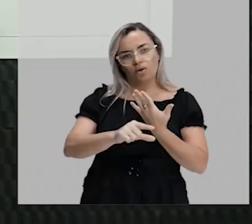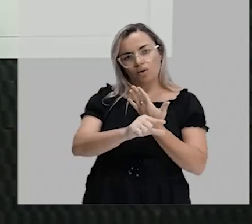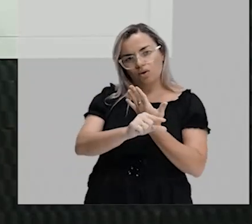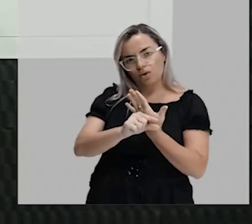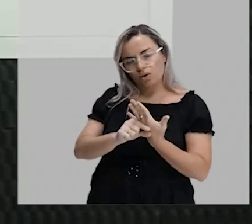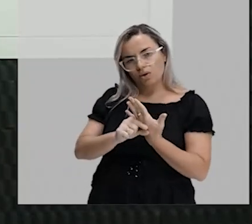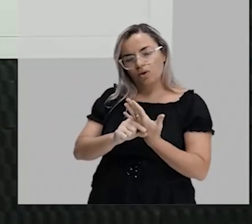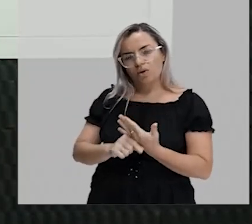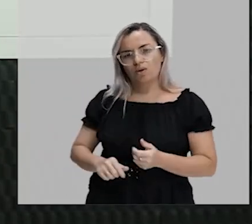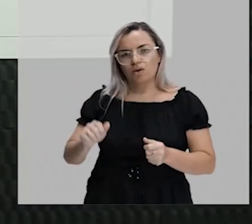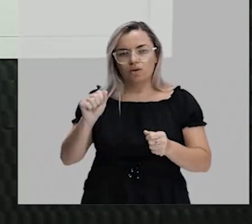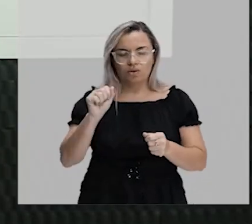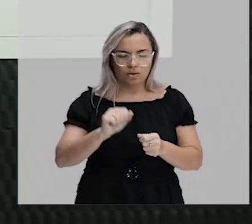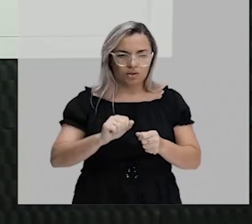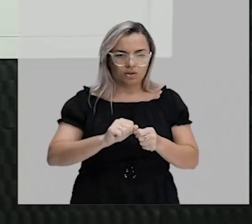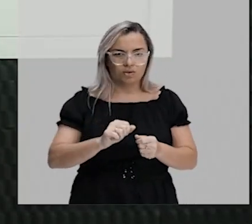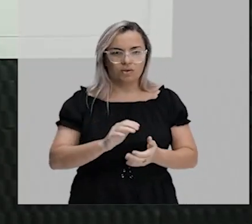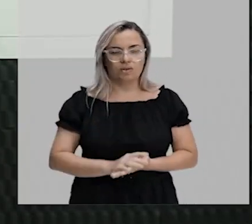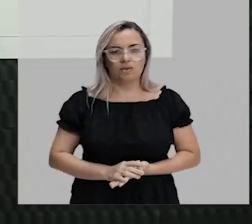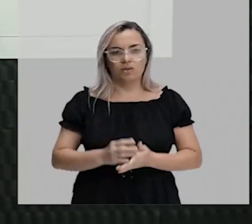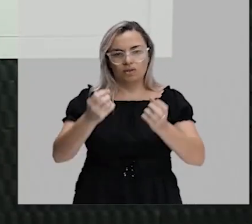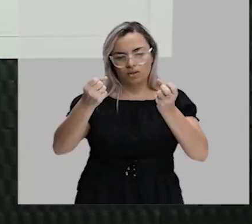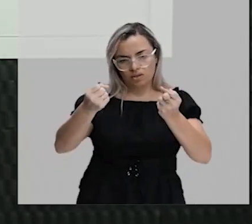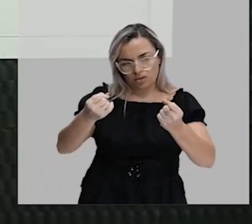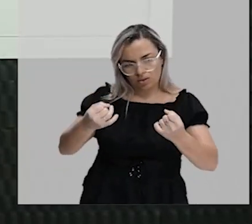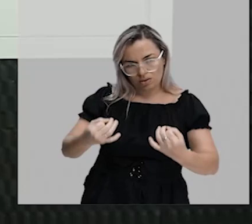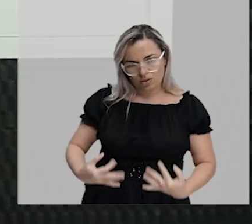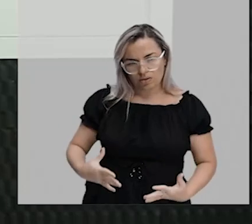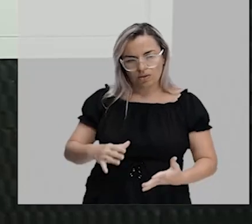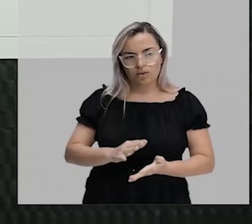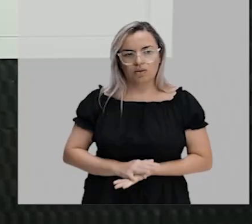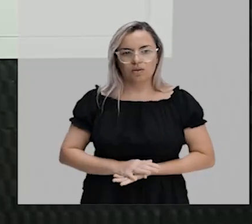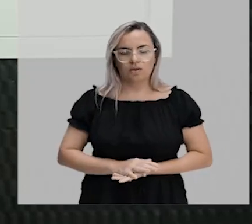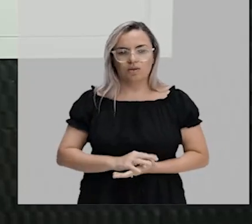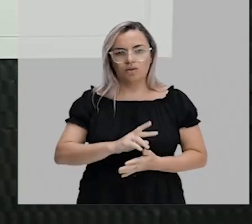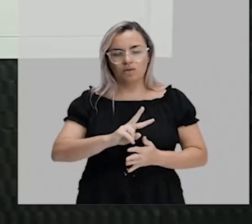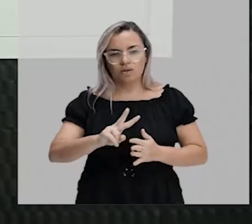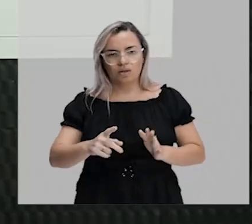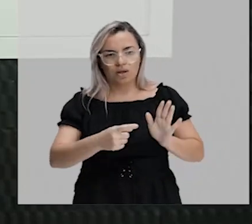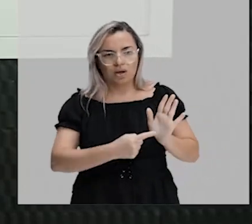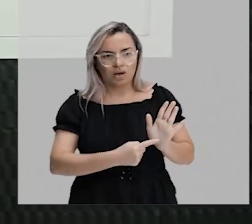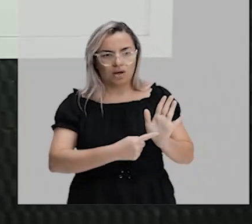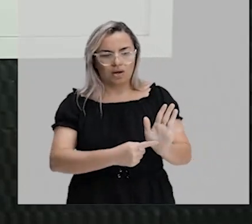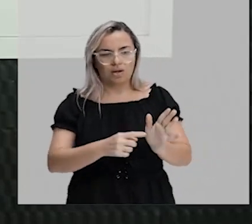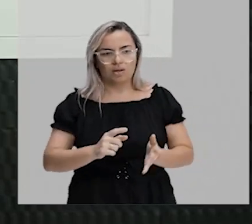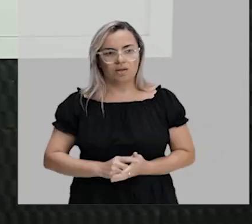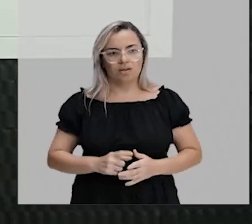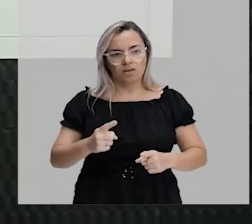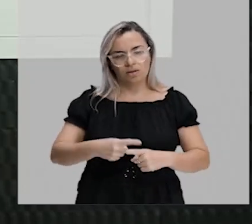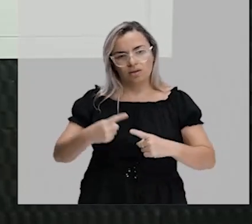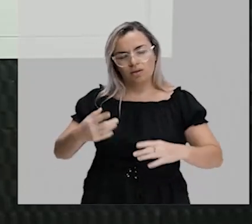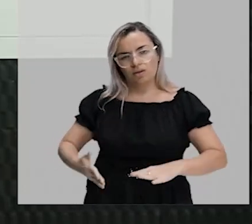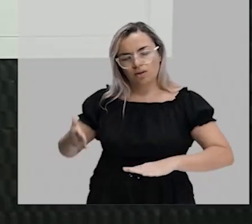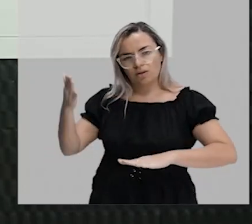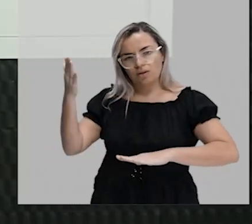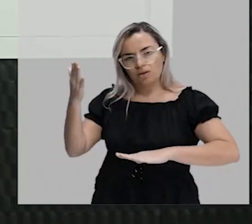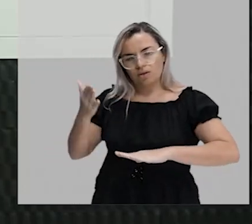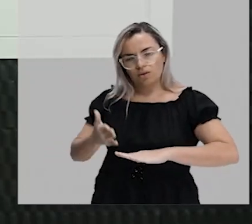que perfizeram isso. Tá? São muitos os que trazem, mas a modernidade ela